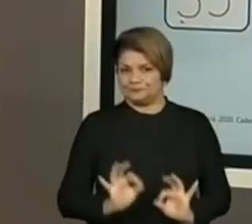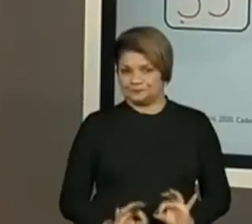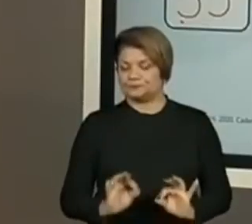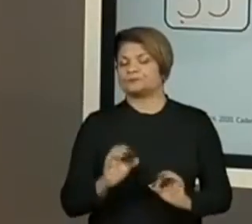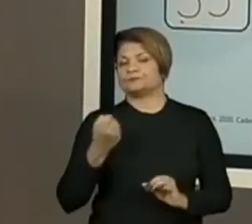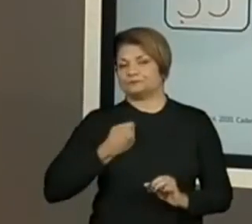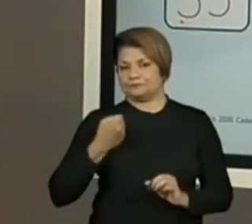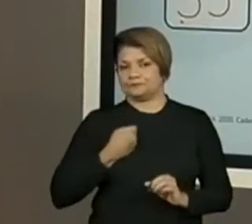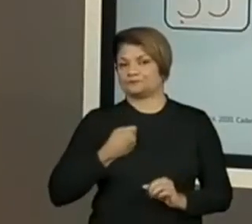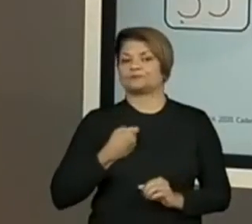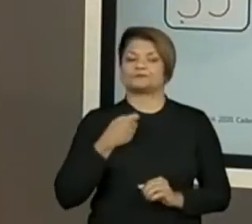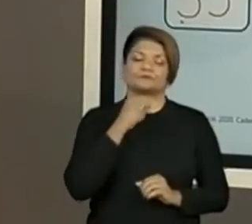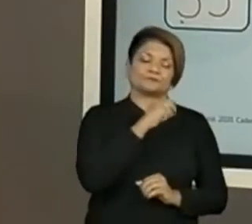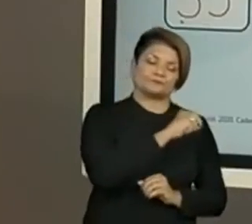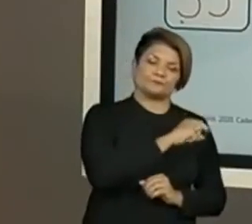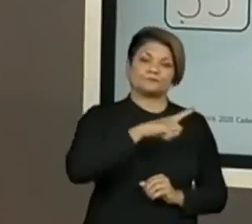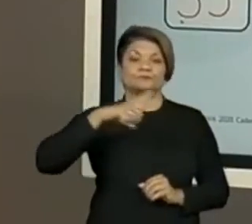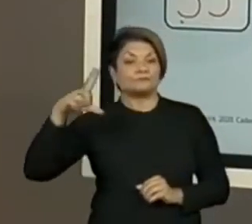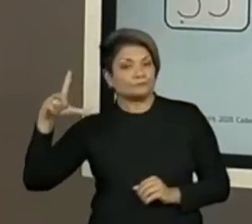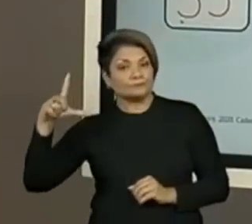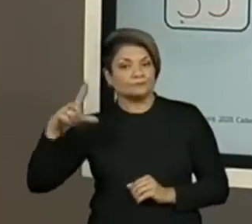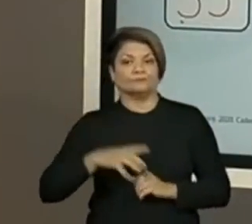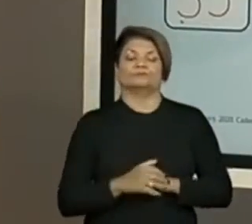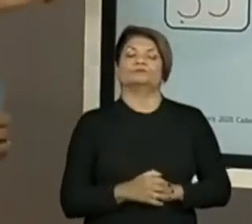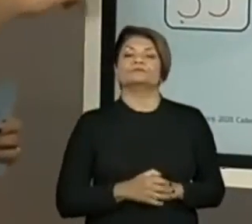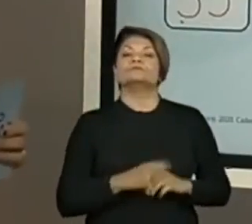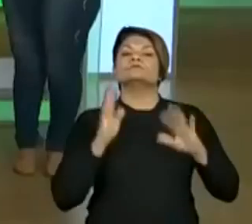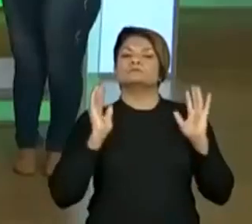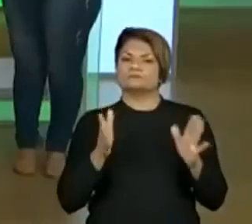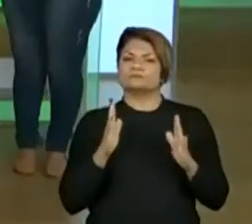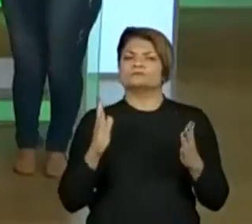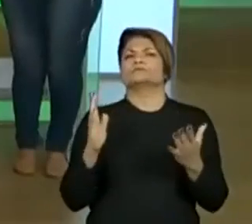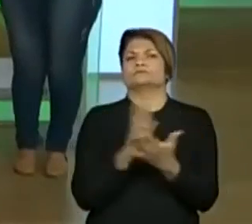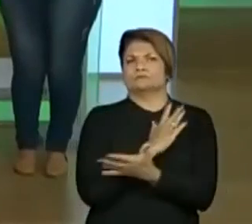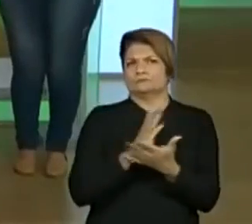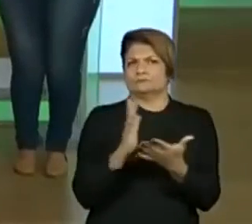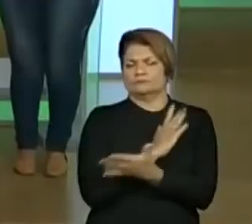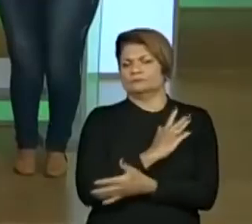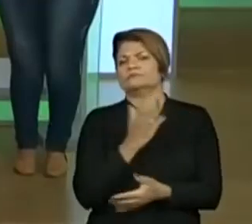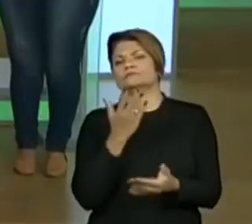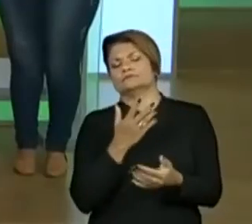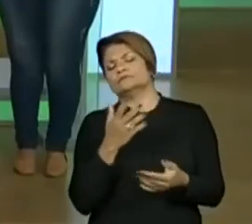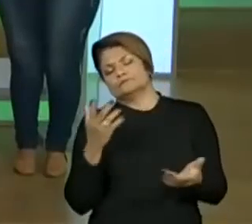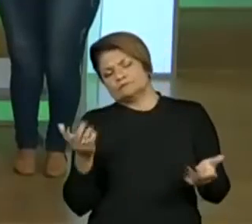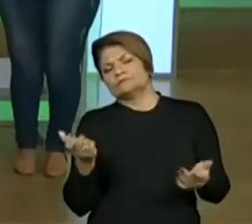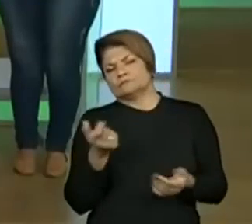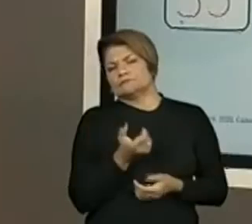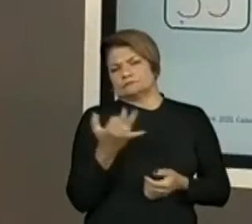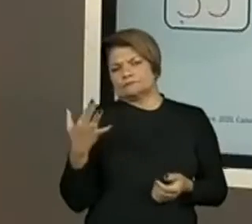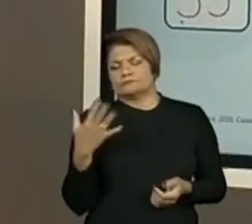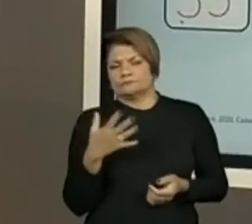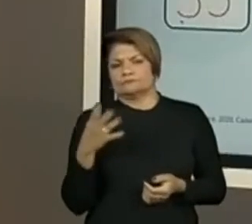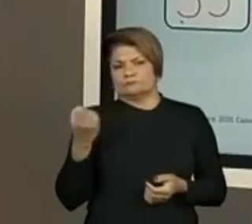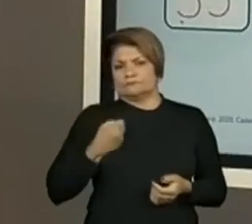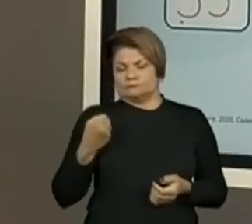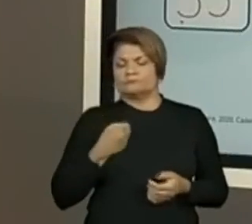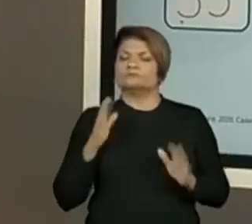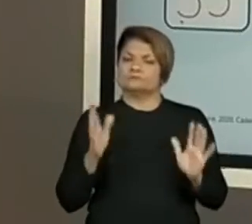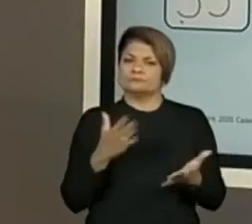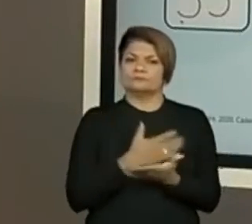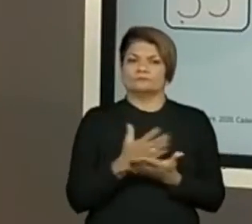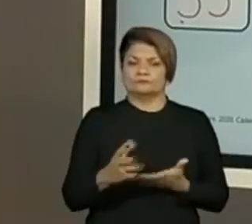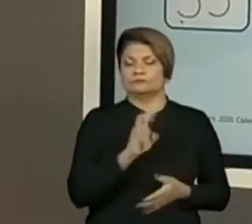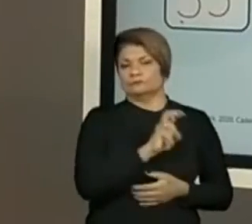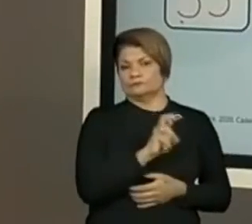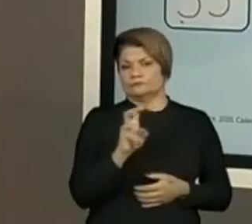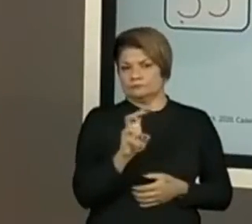ordem crescente. Então, já tinha separado aqui alguns números, a gente já tinha começado pelo 55